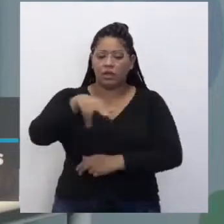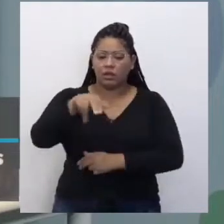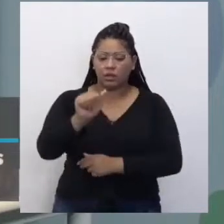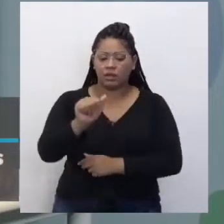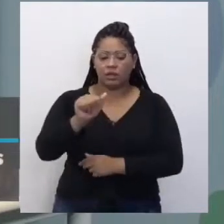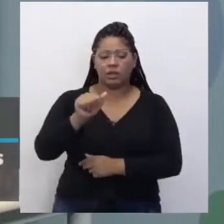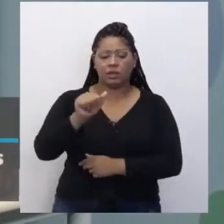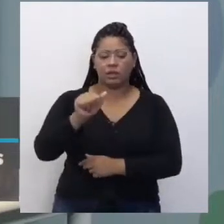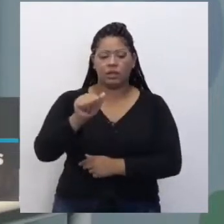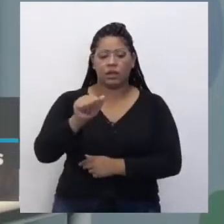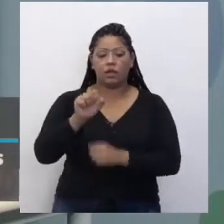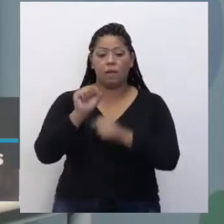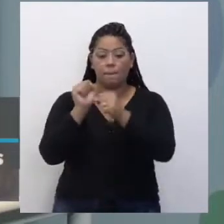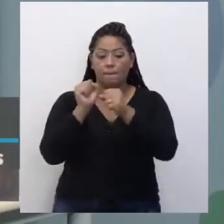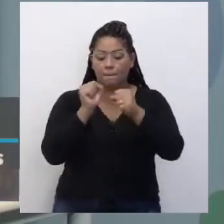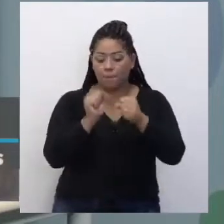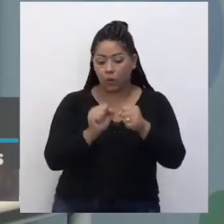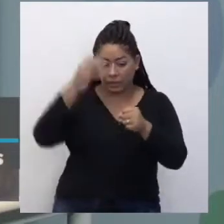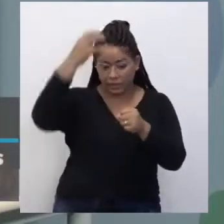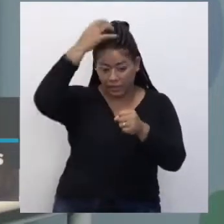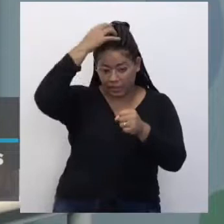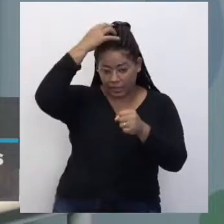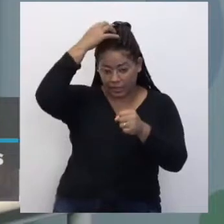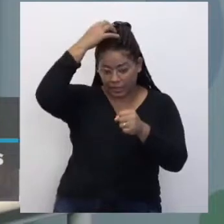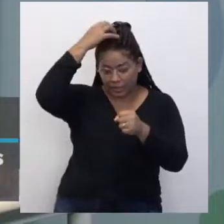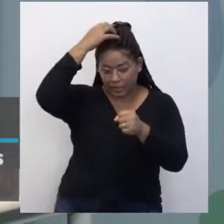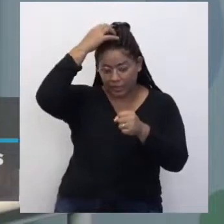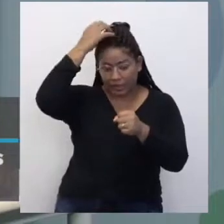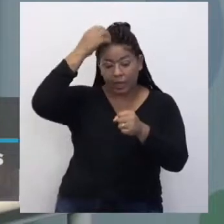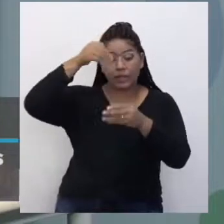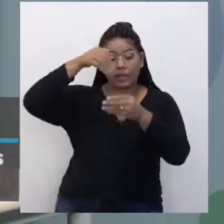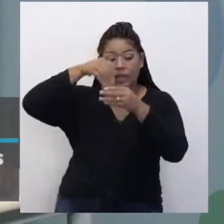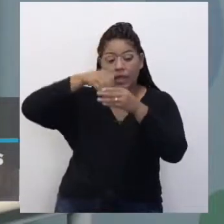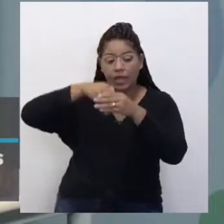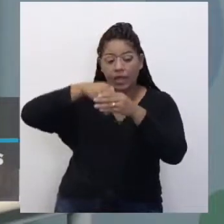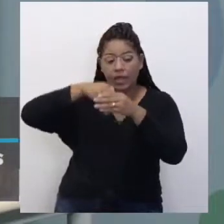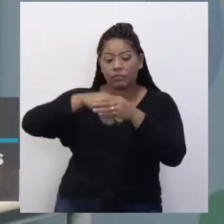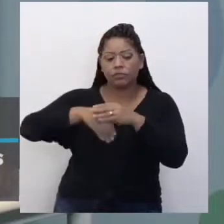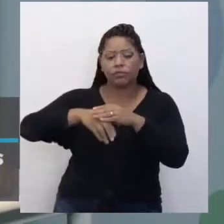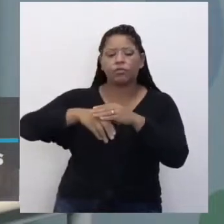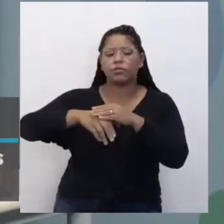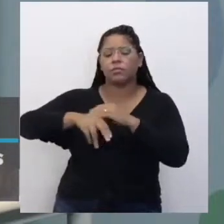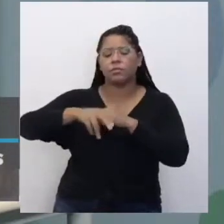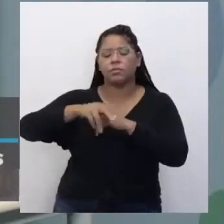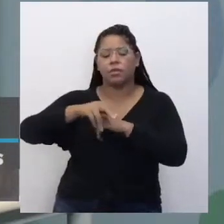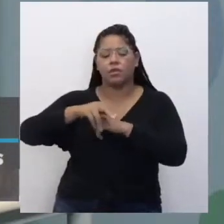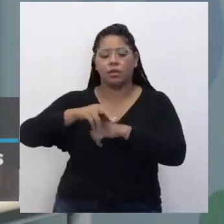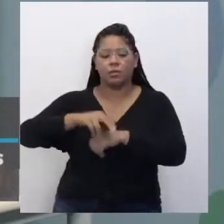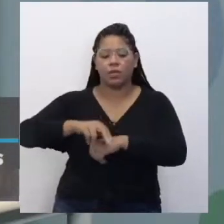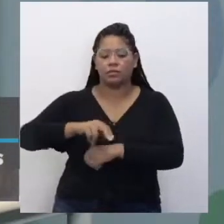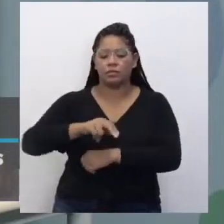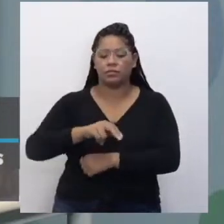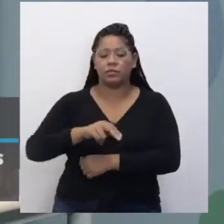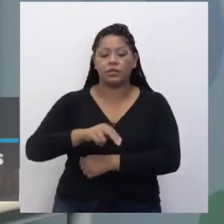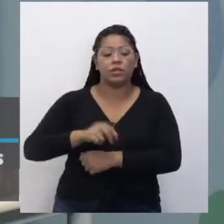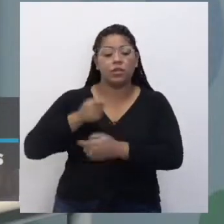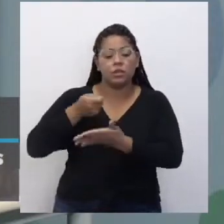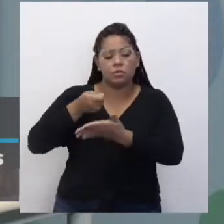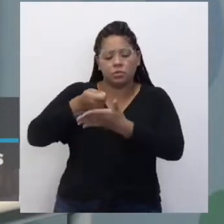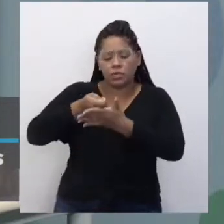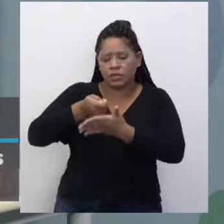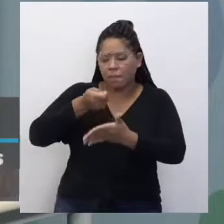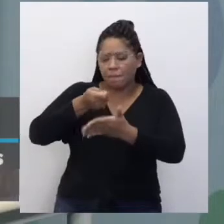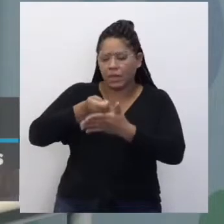o poder do rei era limitado por nobres e burgueses. Professor Antônio aqui, meu xará, direito de igualdade à